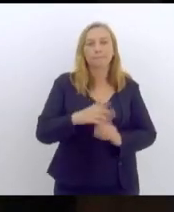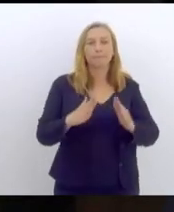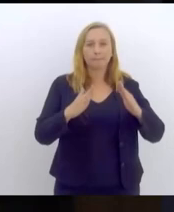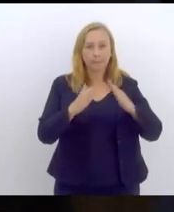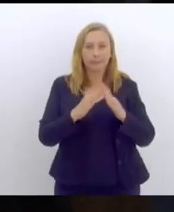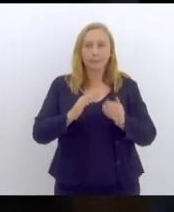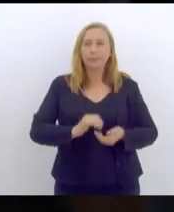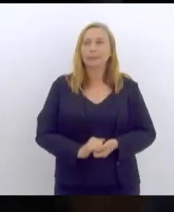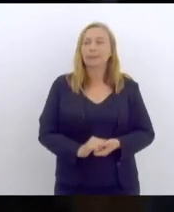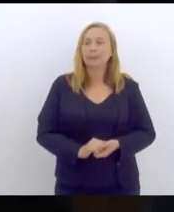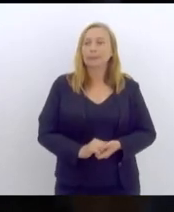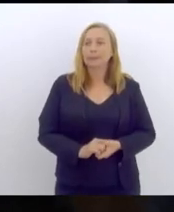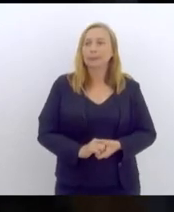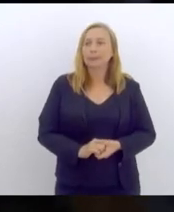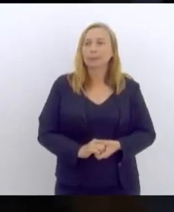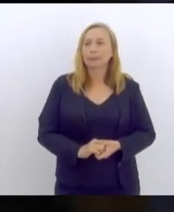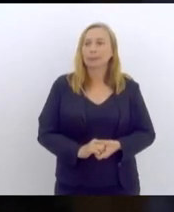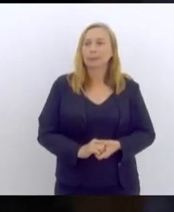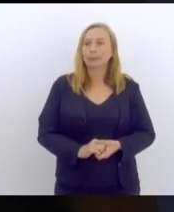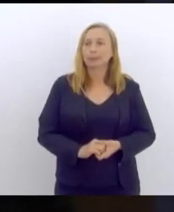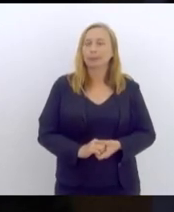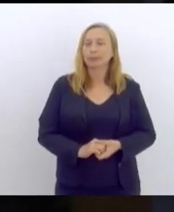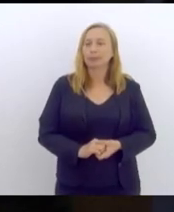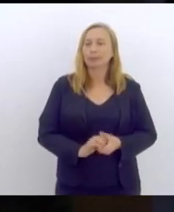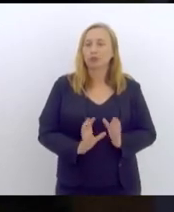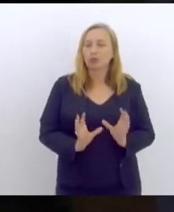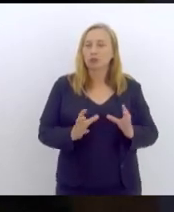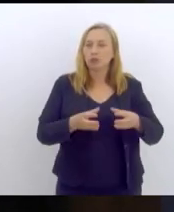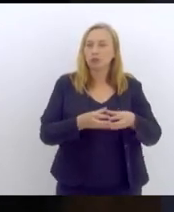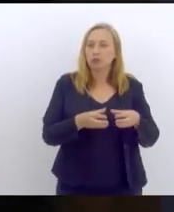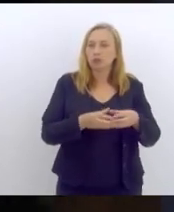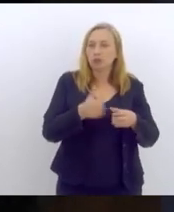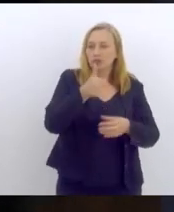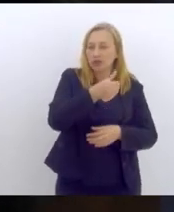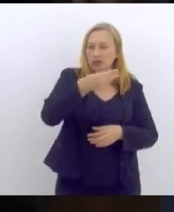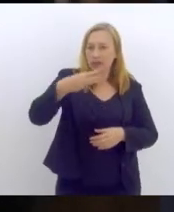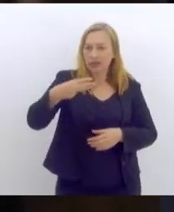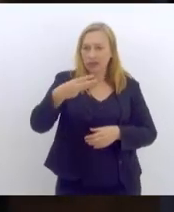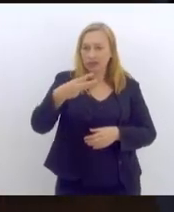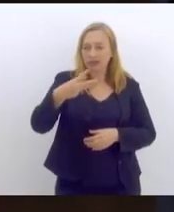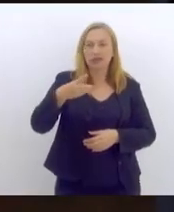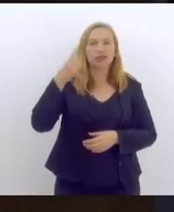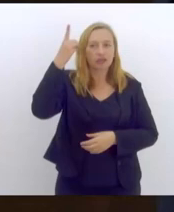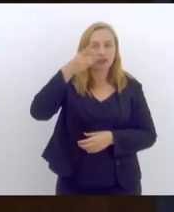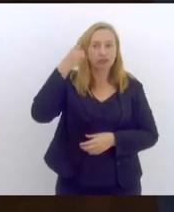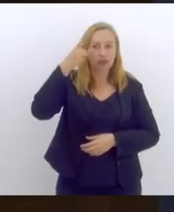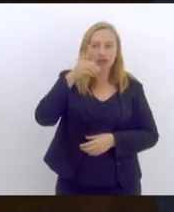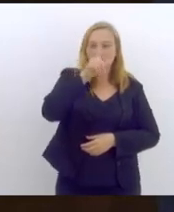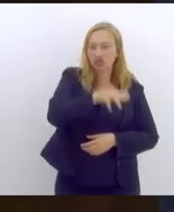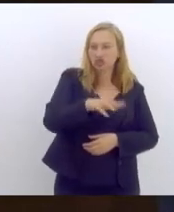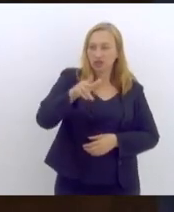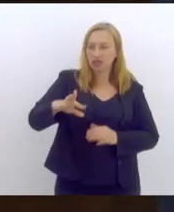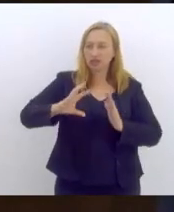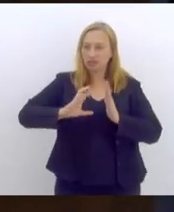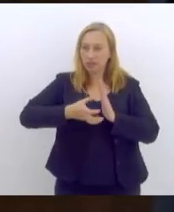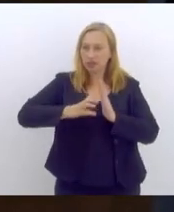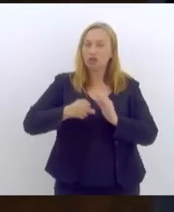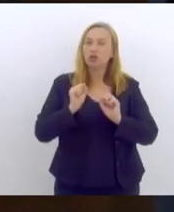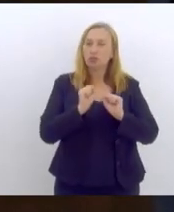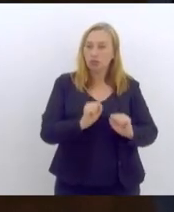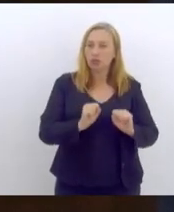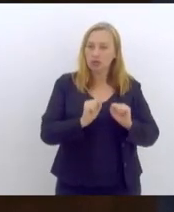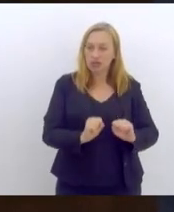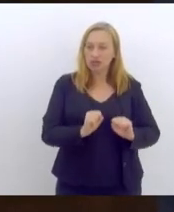casa, formar um bloco de 13 deputados de 6 partidos diferentes para que possamos trazer